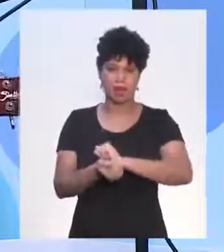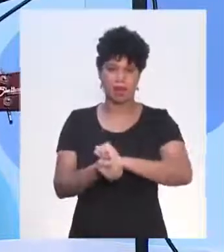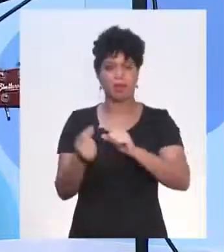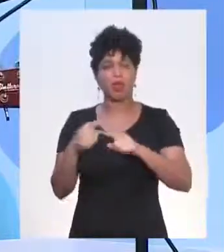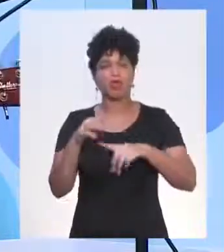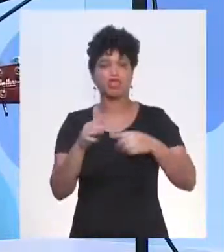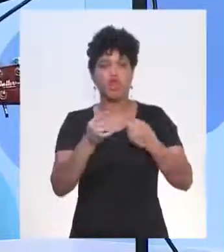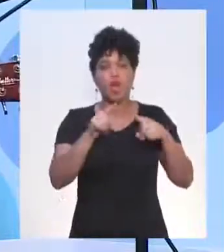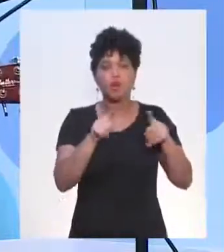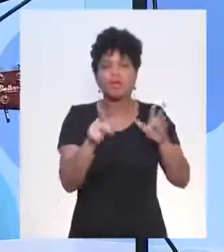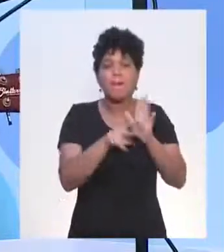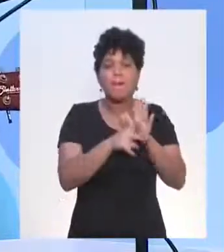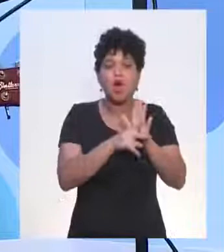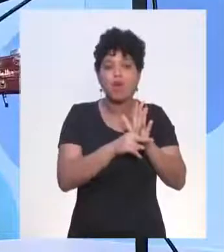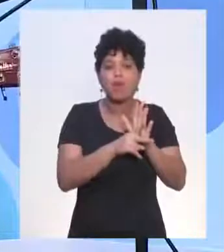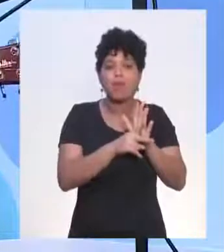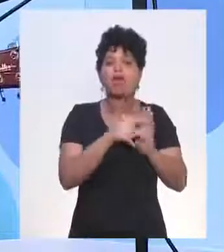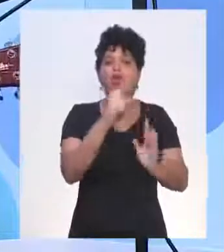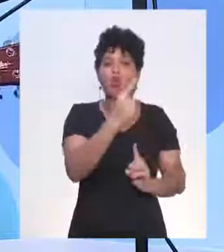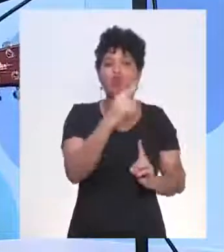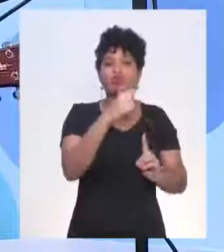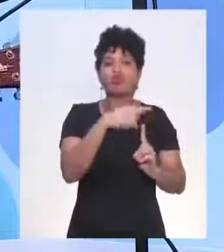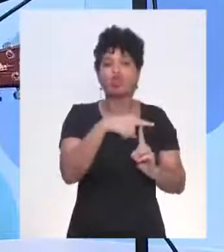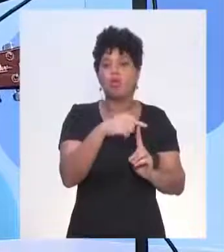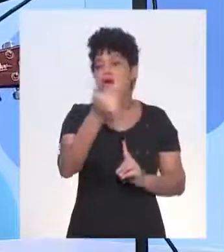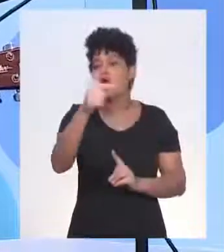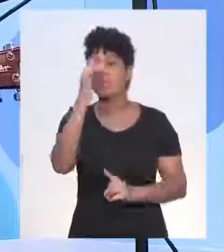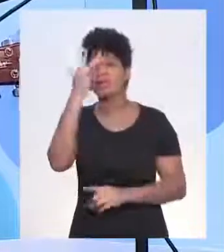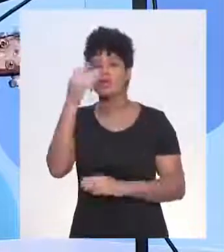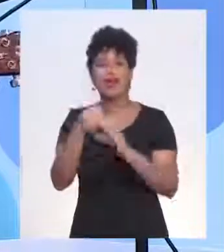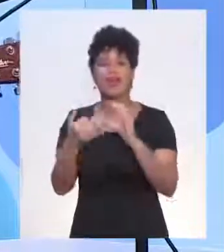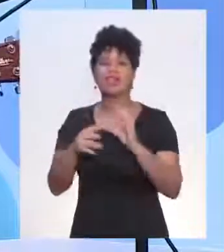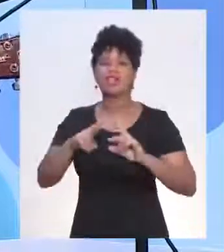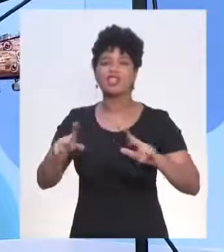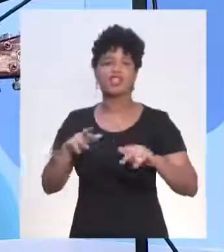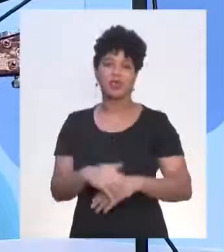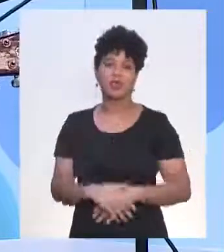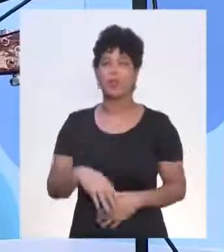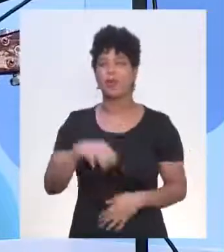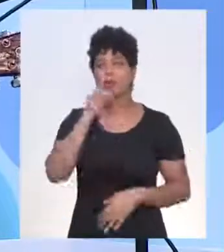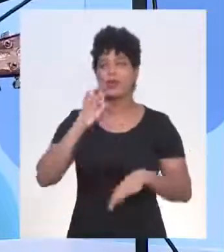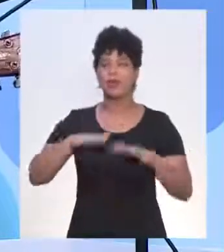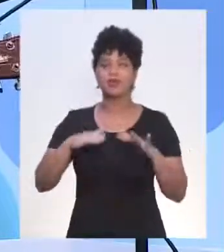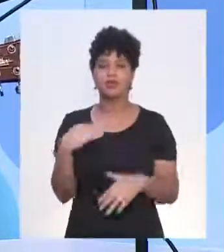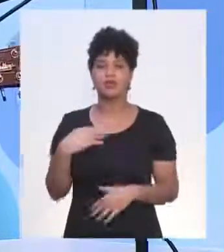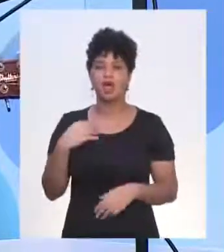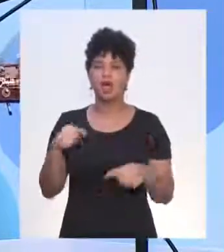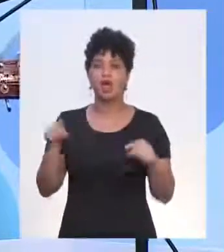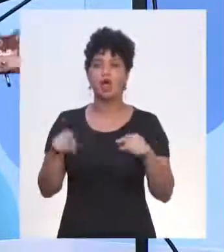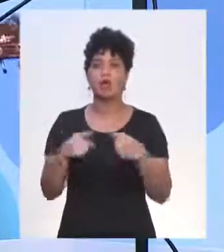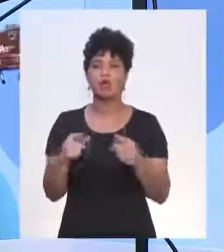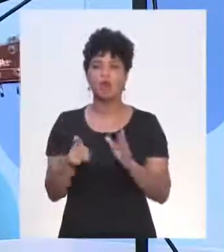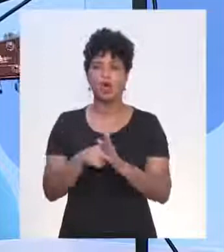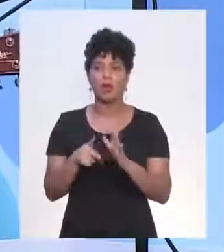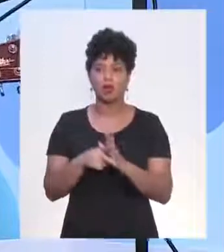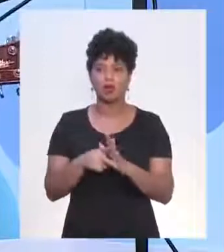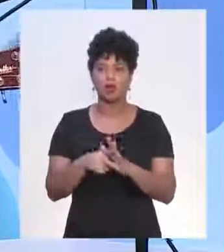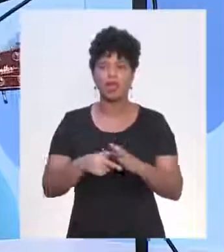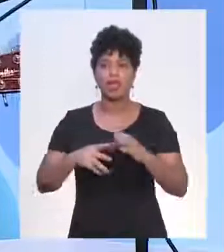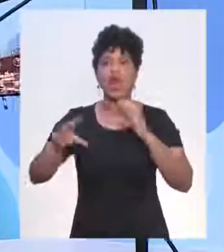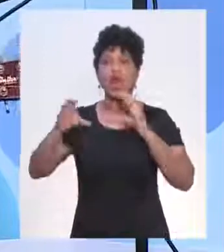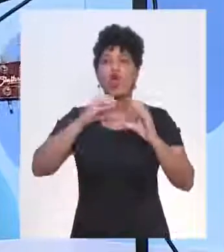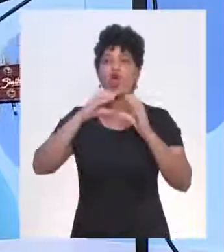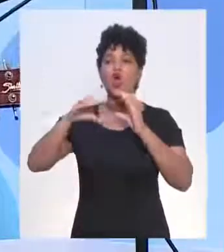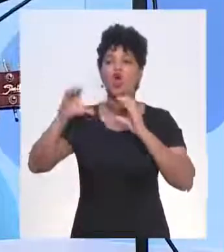de um jeito para ser tocada de outro jeito com pessoas com outras características e eu tenho uma música aqui é feita com coral eu vou cantar